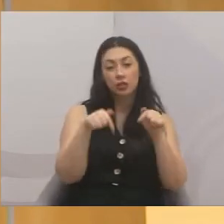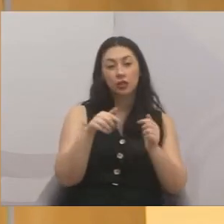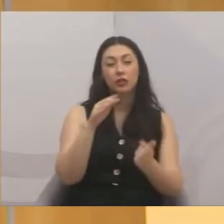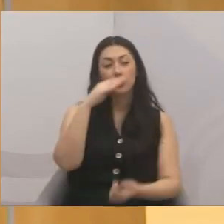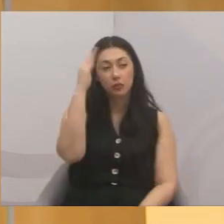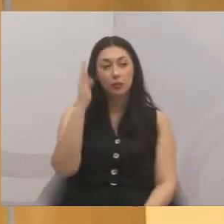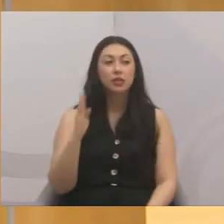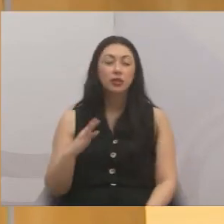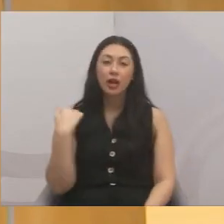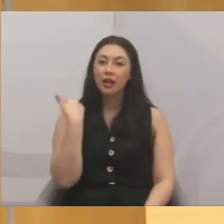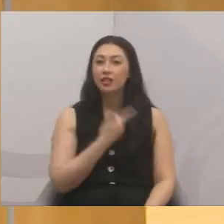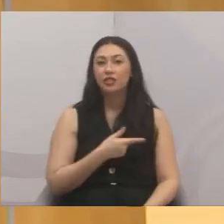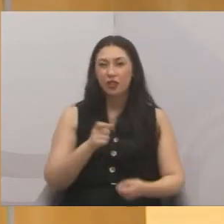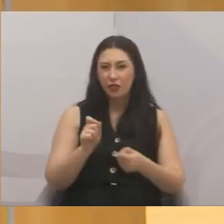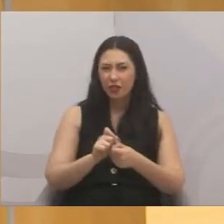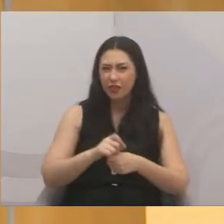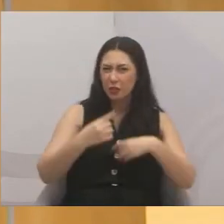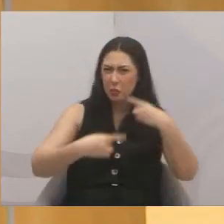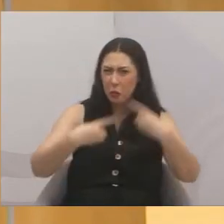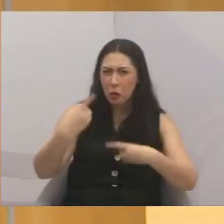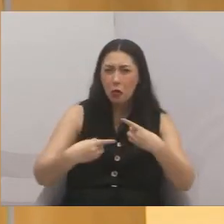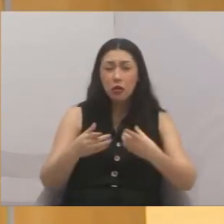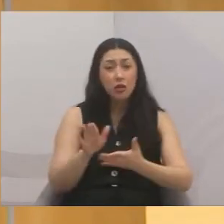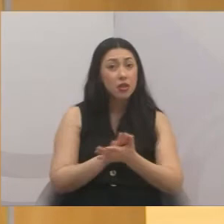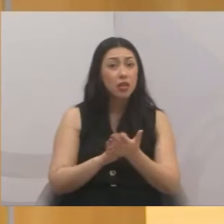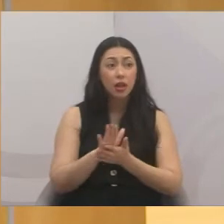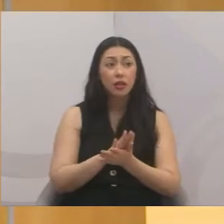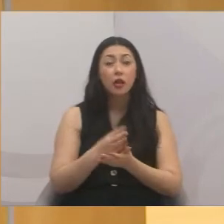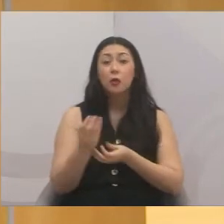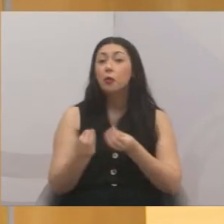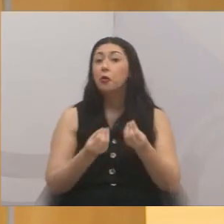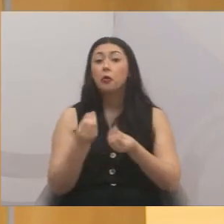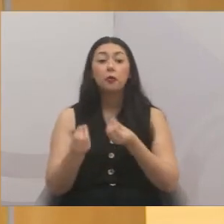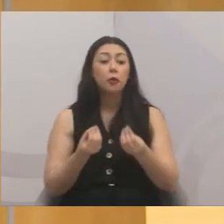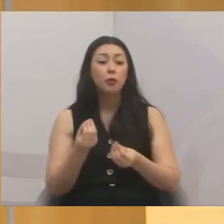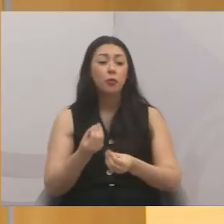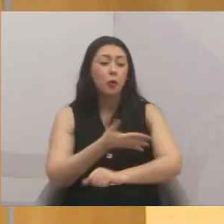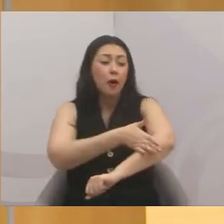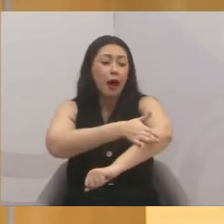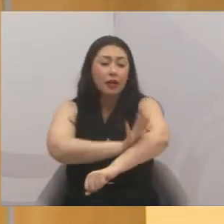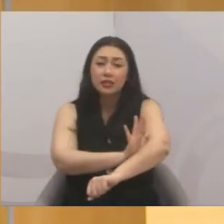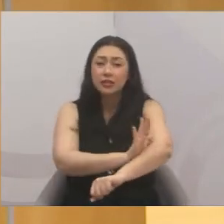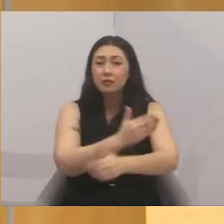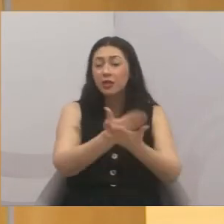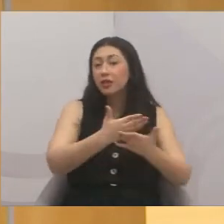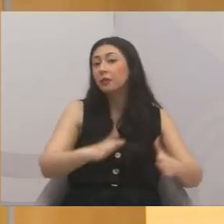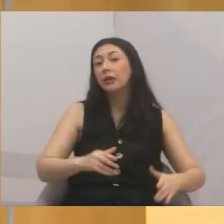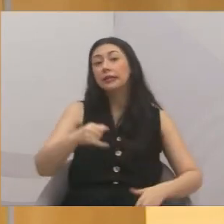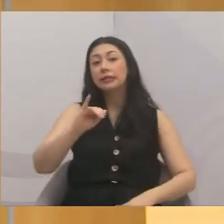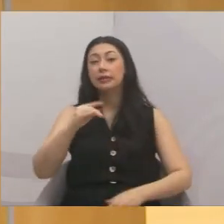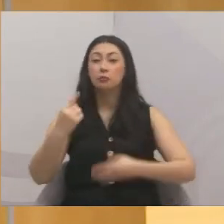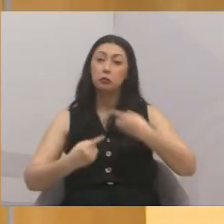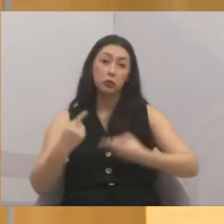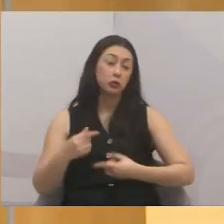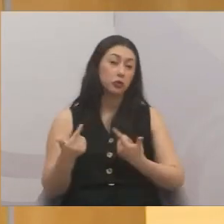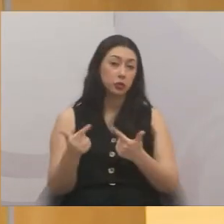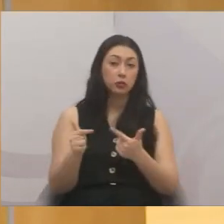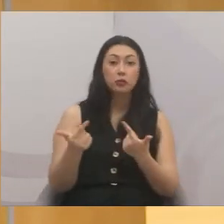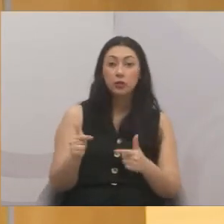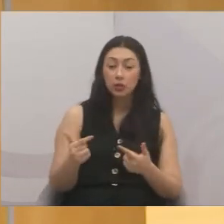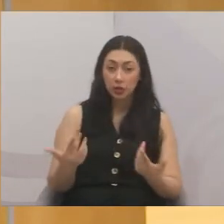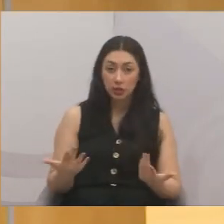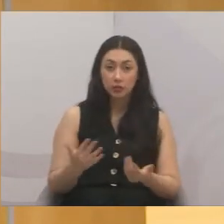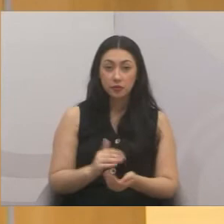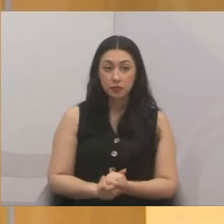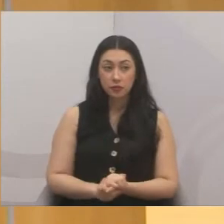está construindo política pública. Não tem como acabar com o racismo se a gente não estiver junto e não construir política pública. Eu não